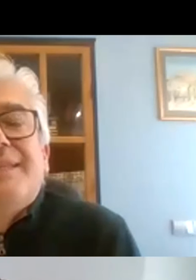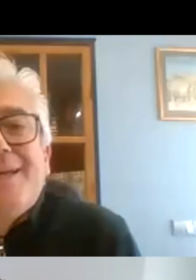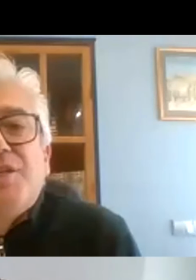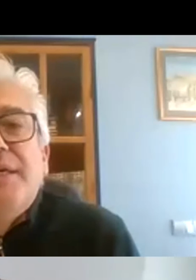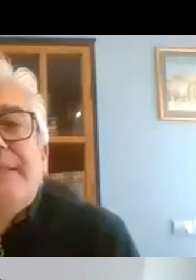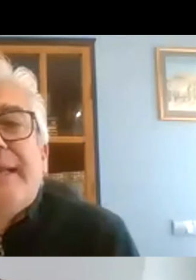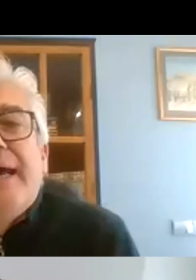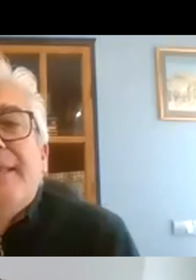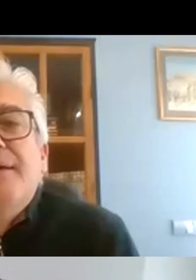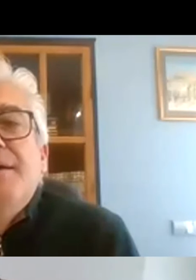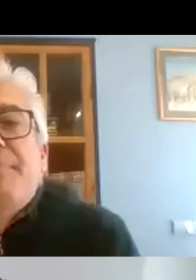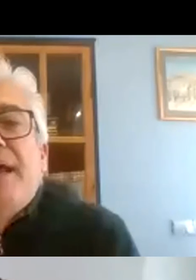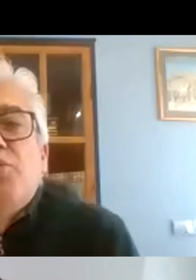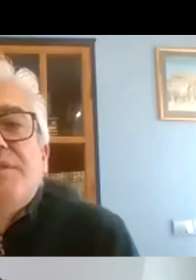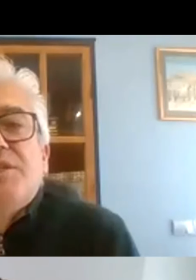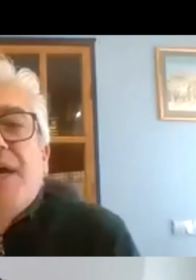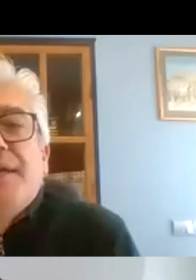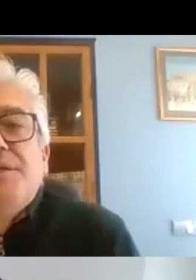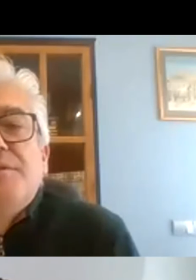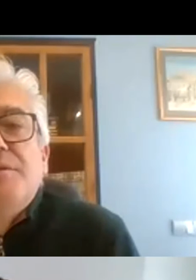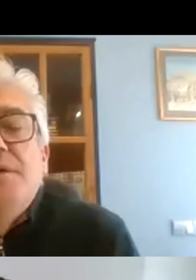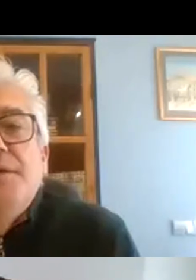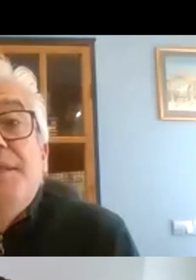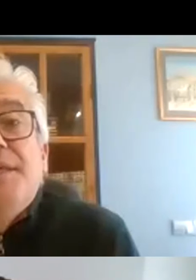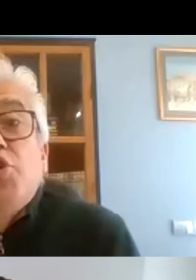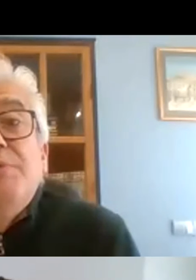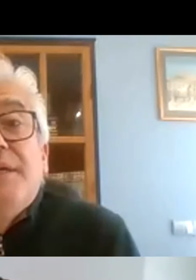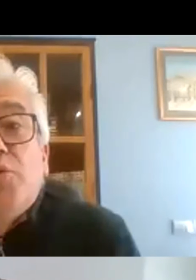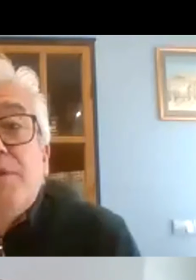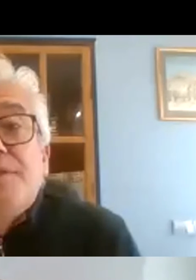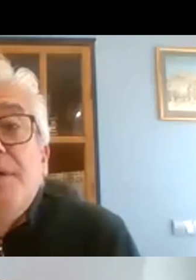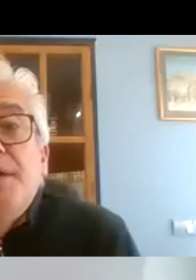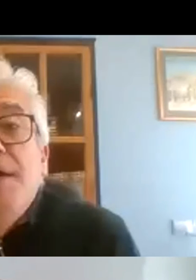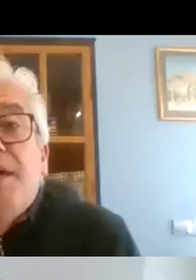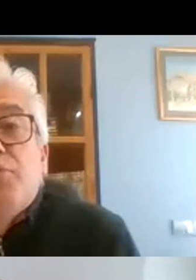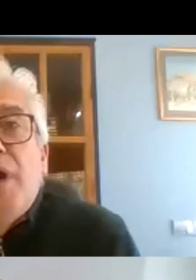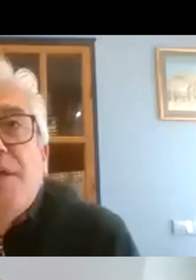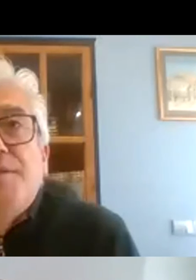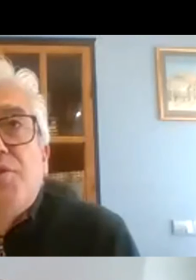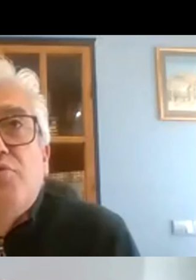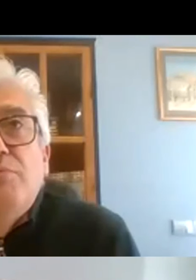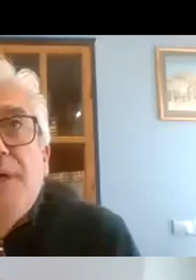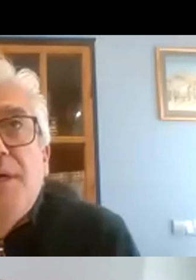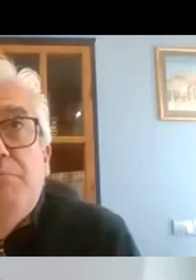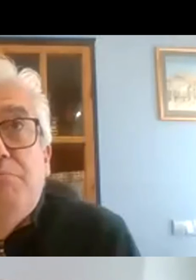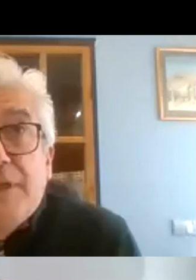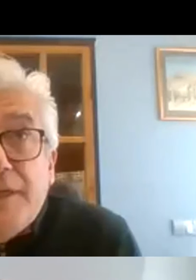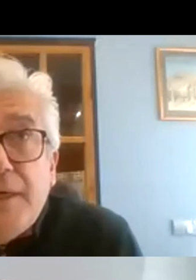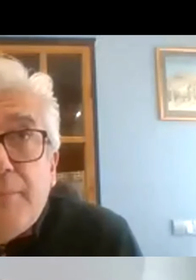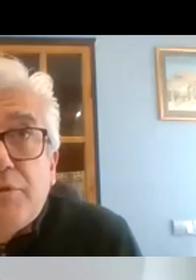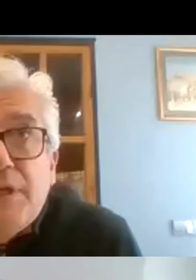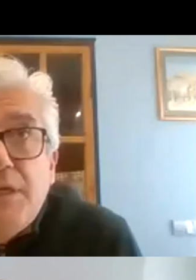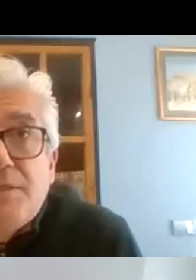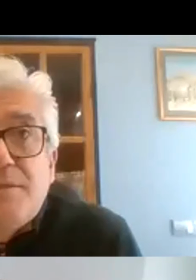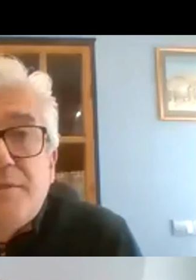uma estratégia integrada para as doenças raras. E desde 2014, que em Portugal existe uma